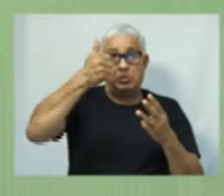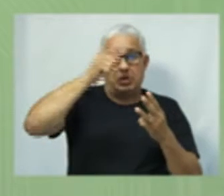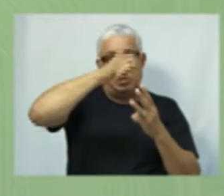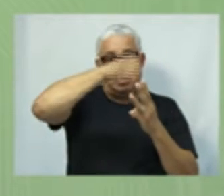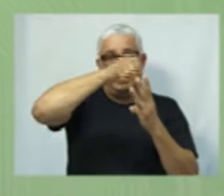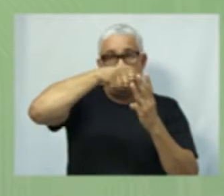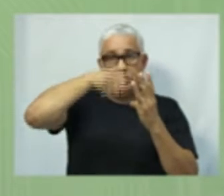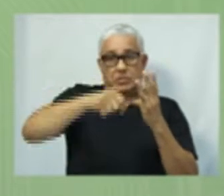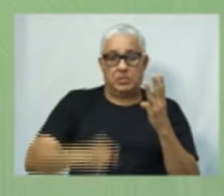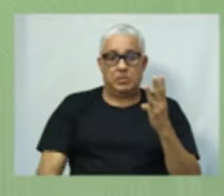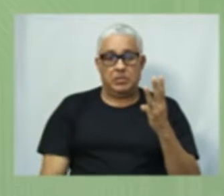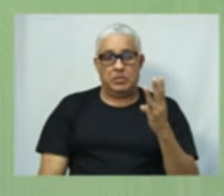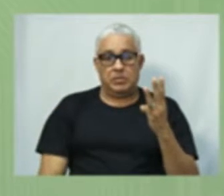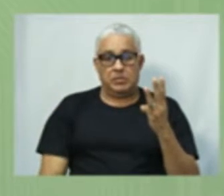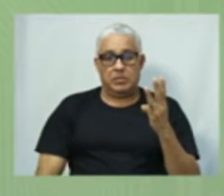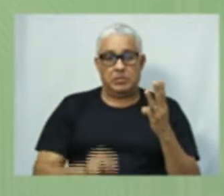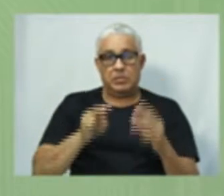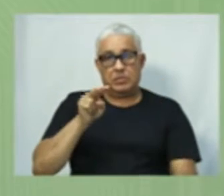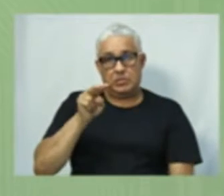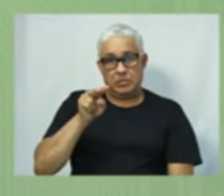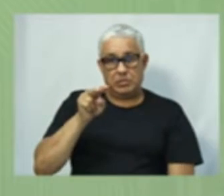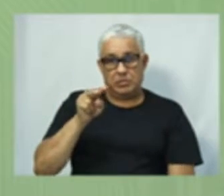quê? R$